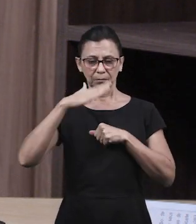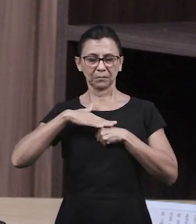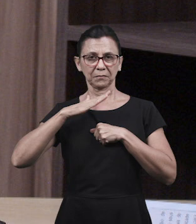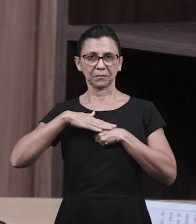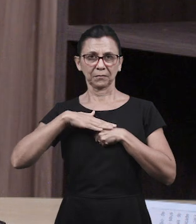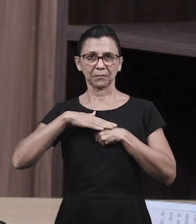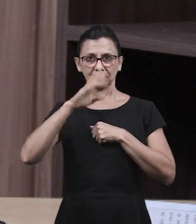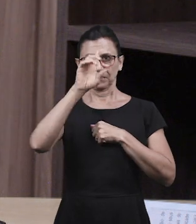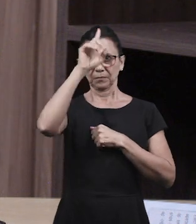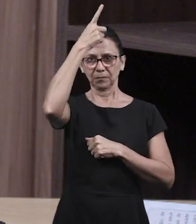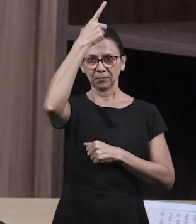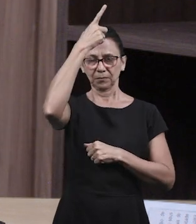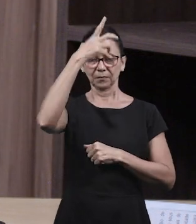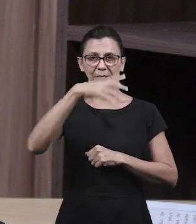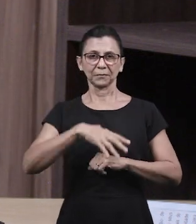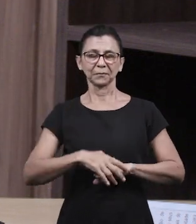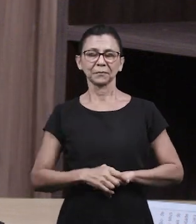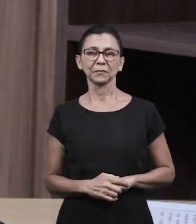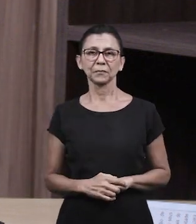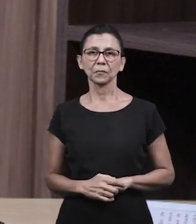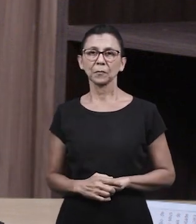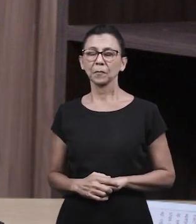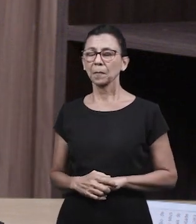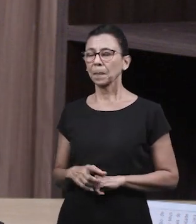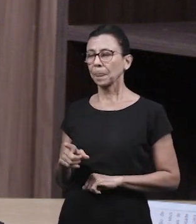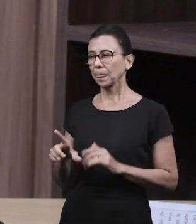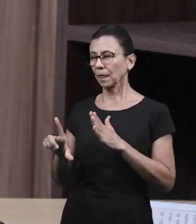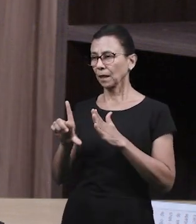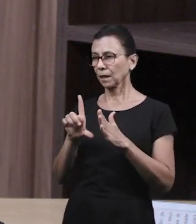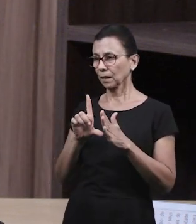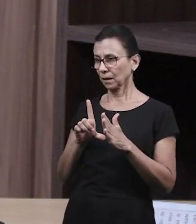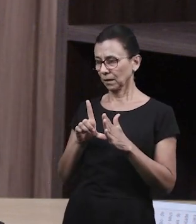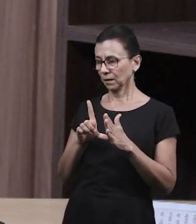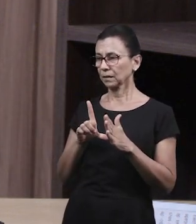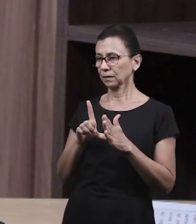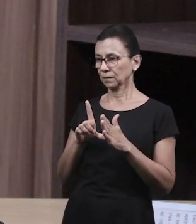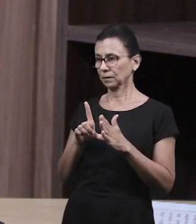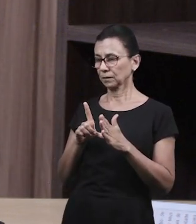mesmo. Monferrari, a gente conversava antes de começar,